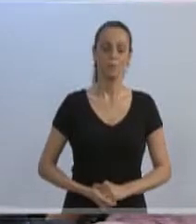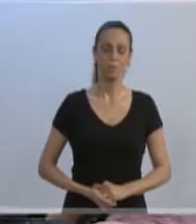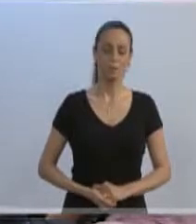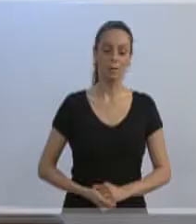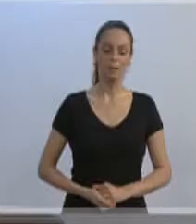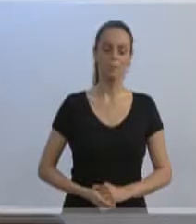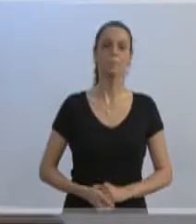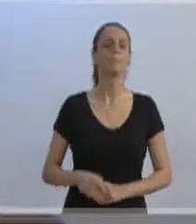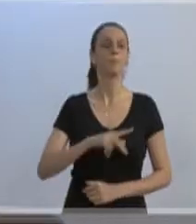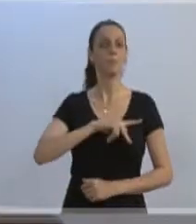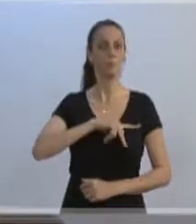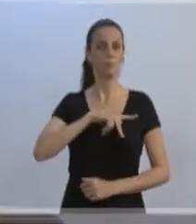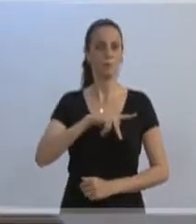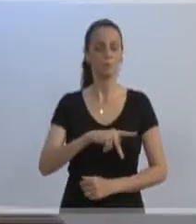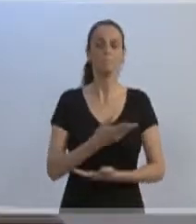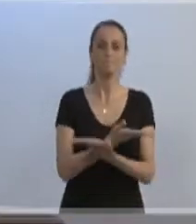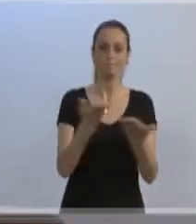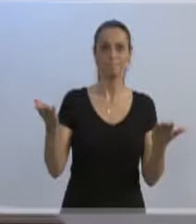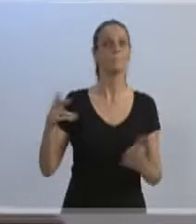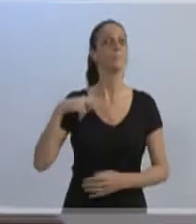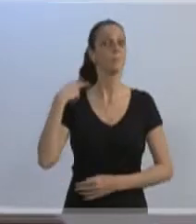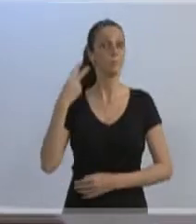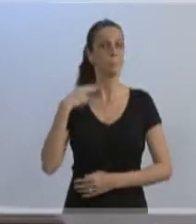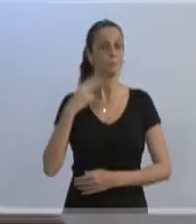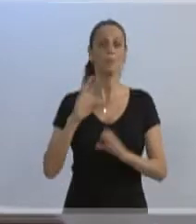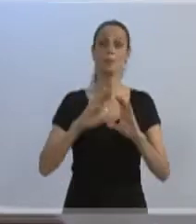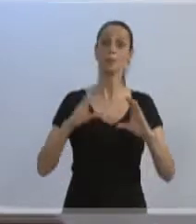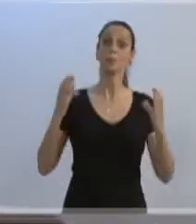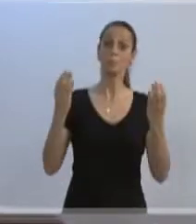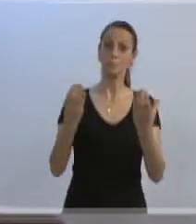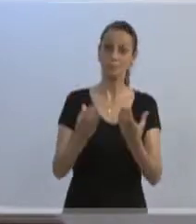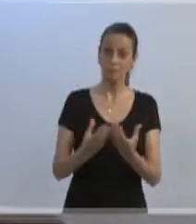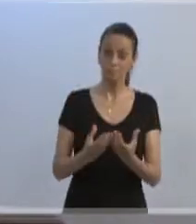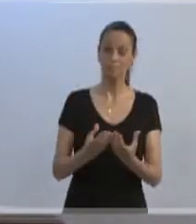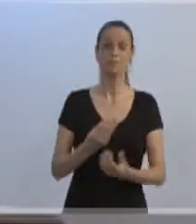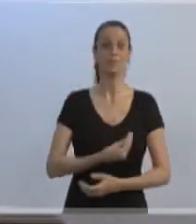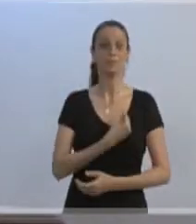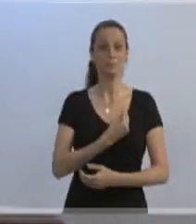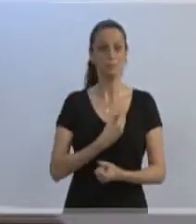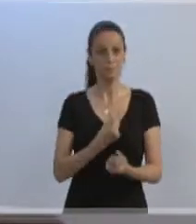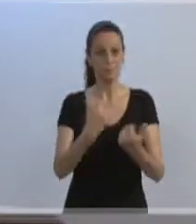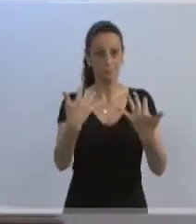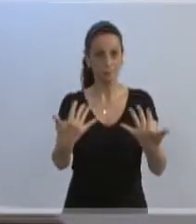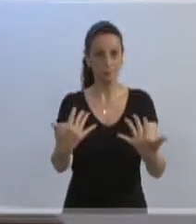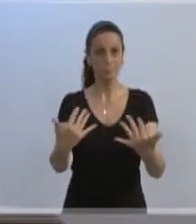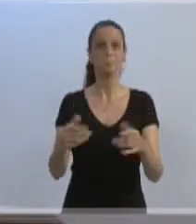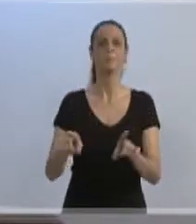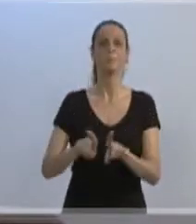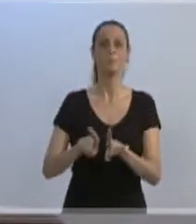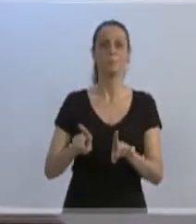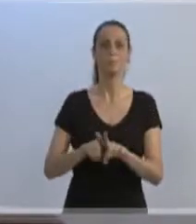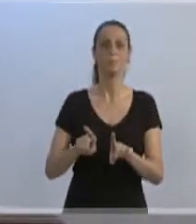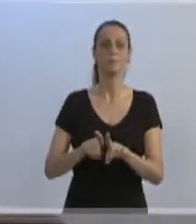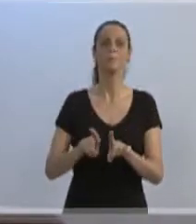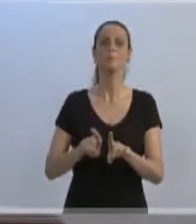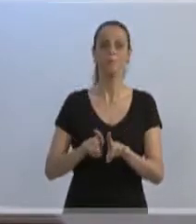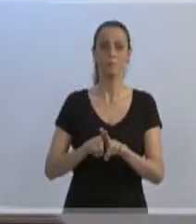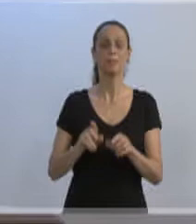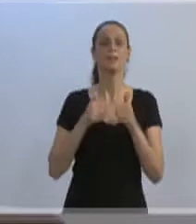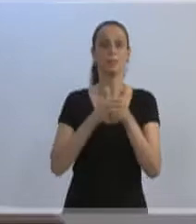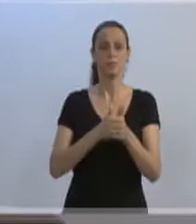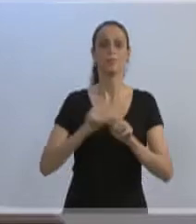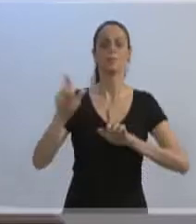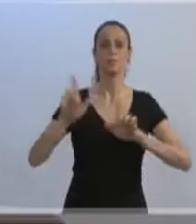senhor presidente senhores vereadores comunidade e que os acompanhou no plenário também os acompanha através da